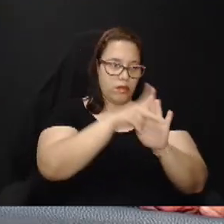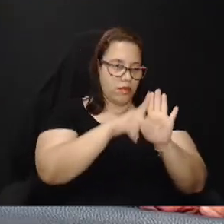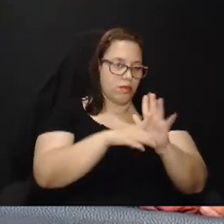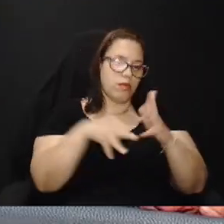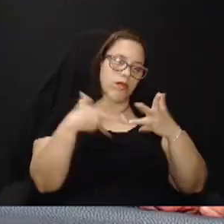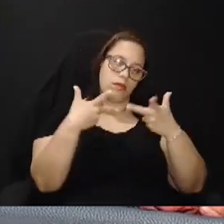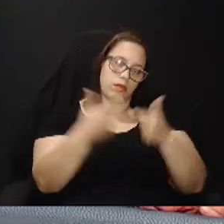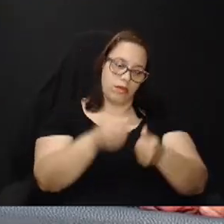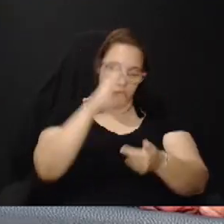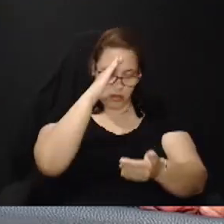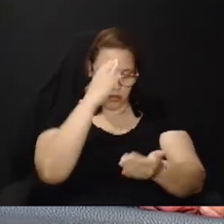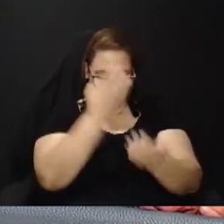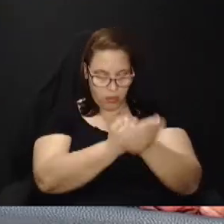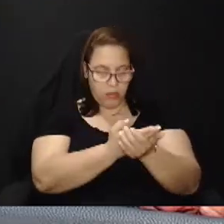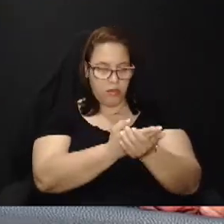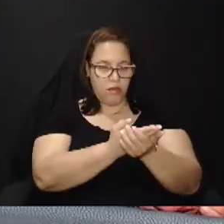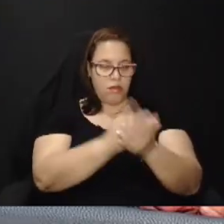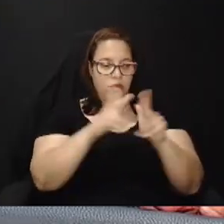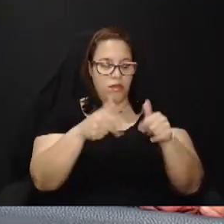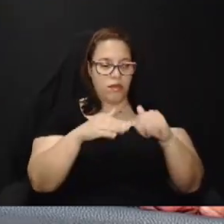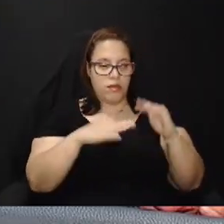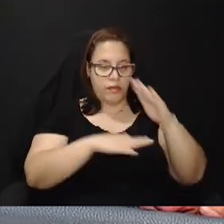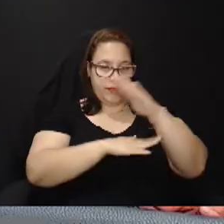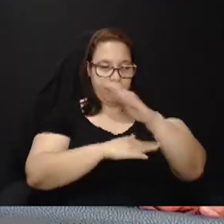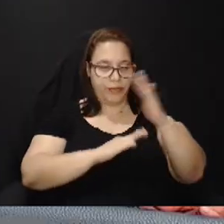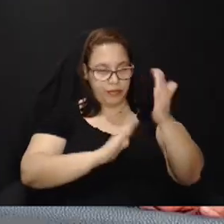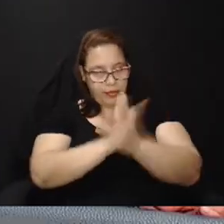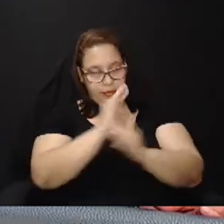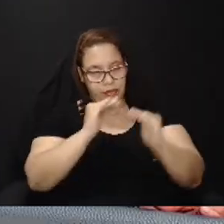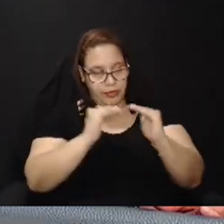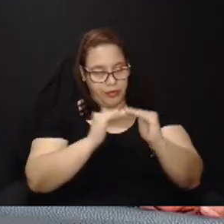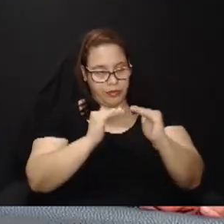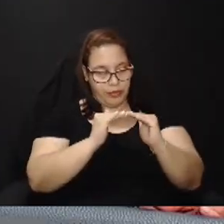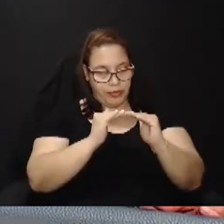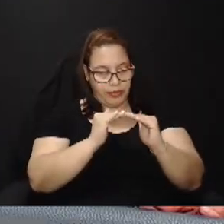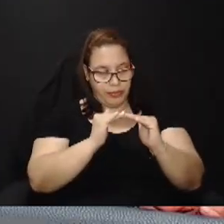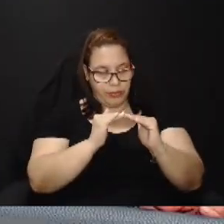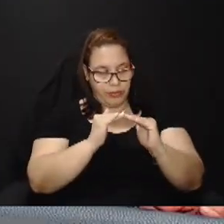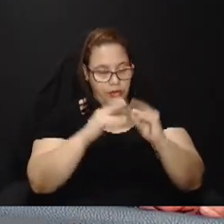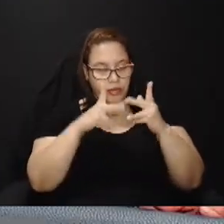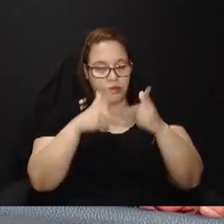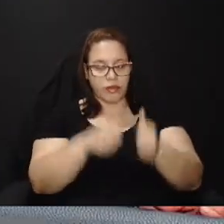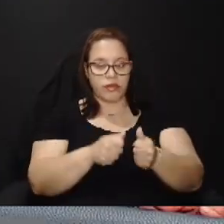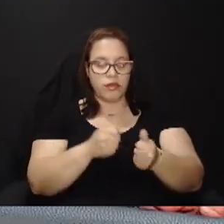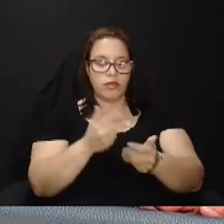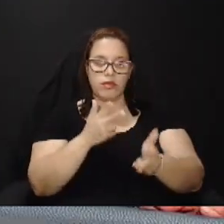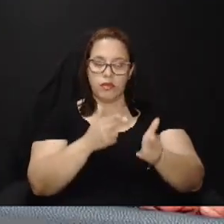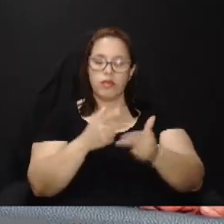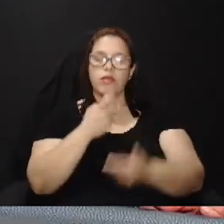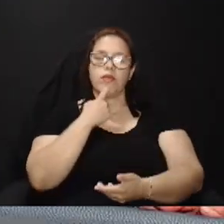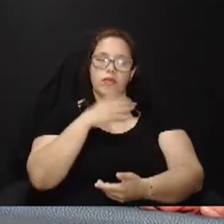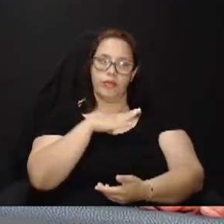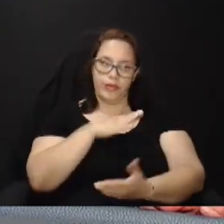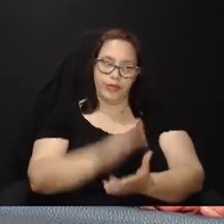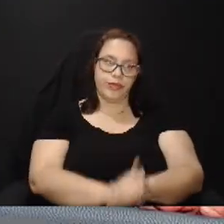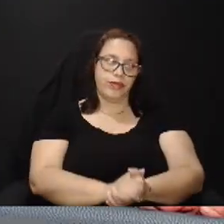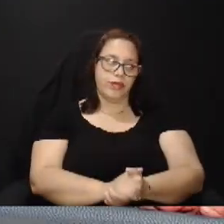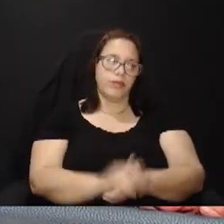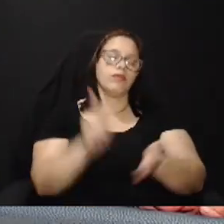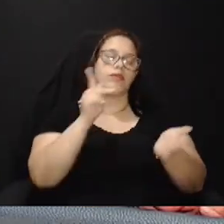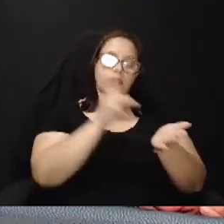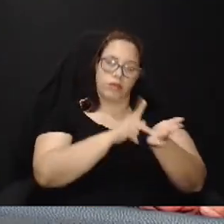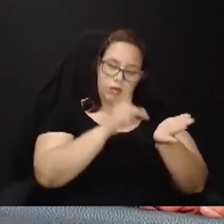certeza que toda essa casa aqui vai apoiar, porque realmente é um projeto que tem tudo a ver com Campinas. E realmente trazer em